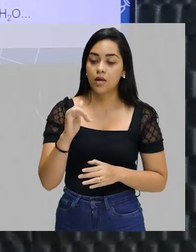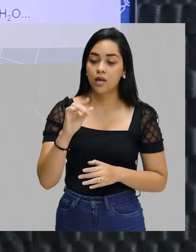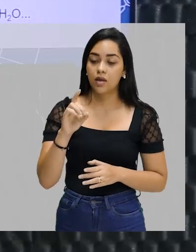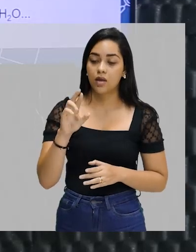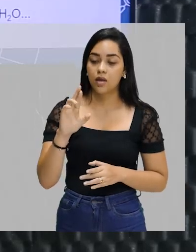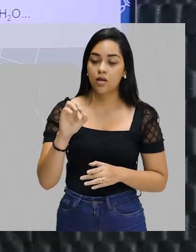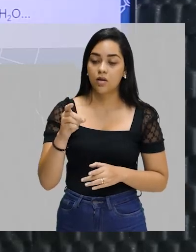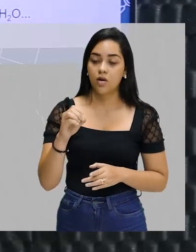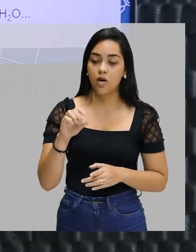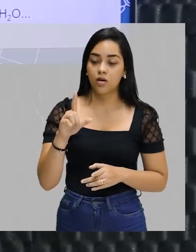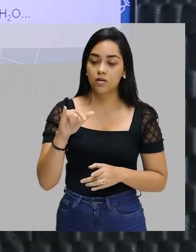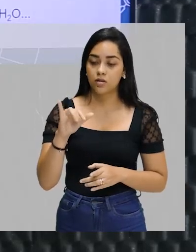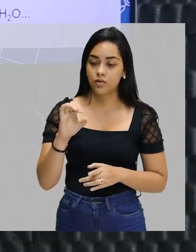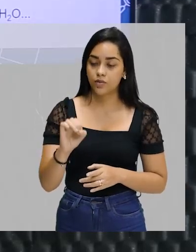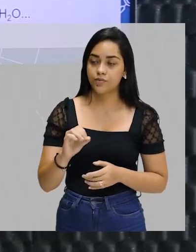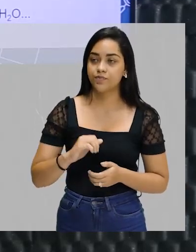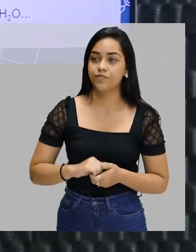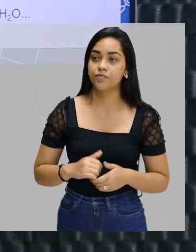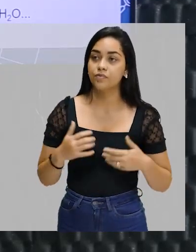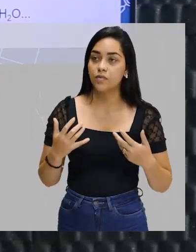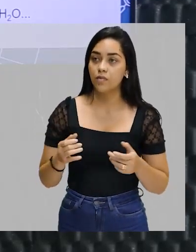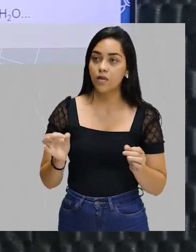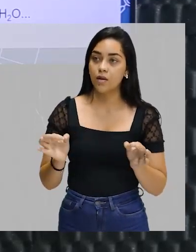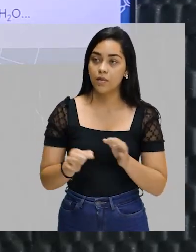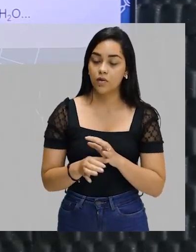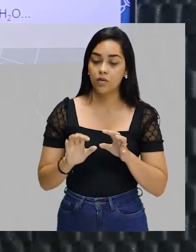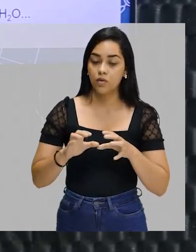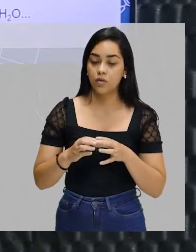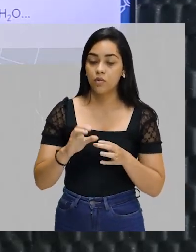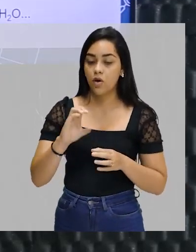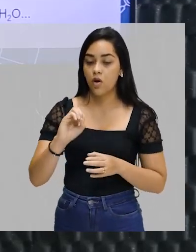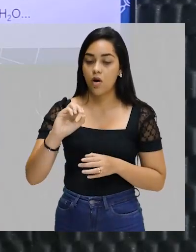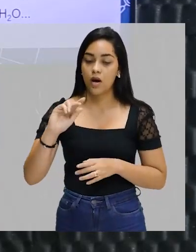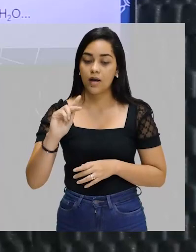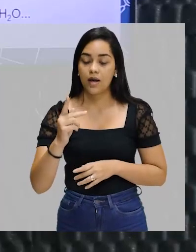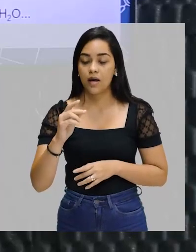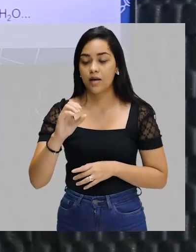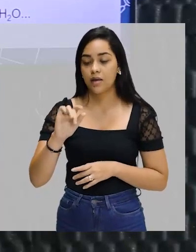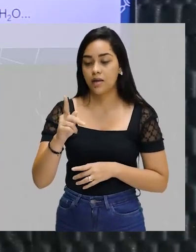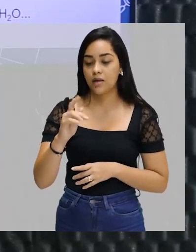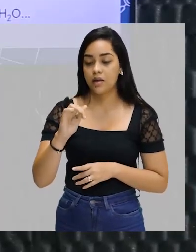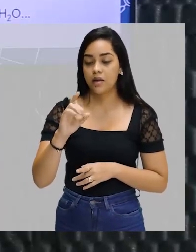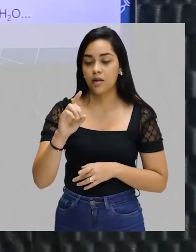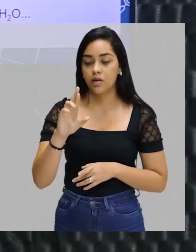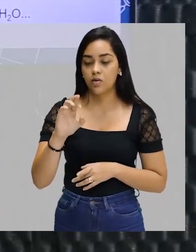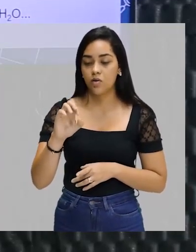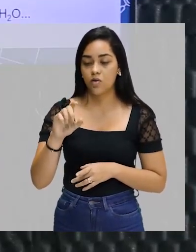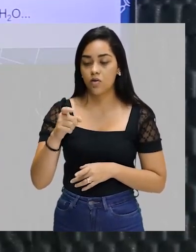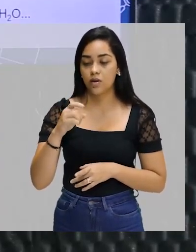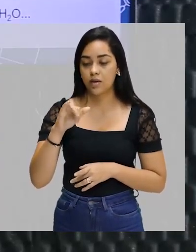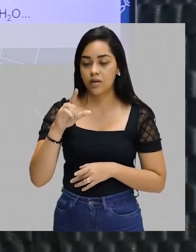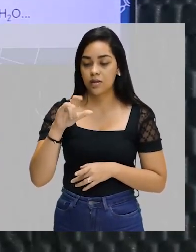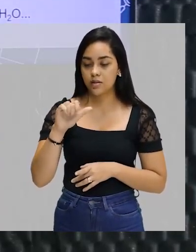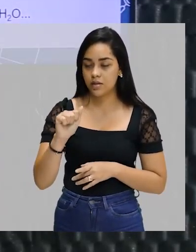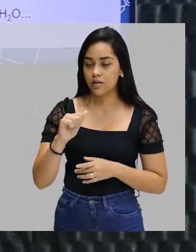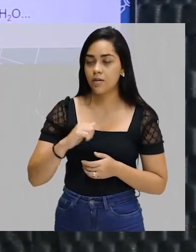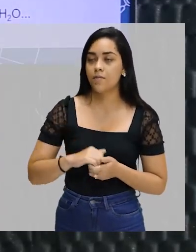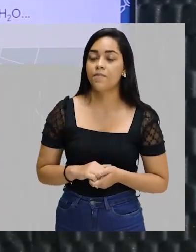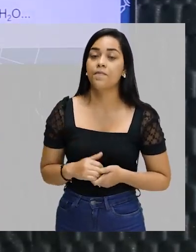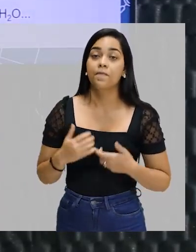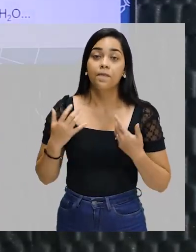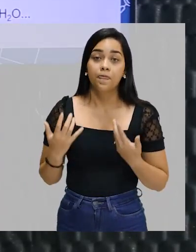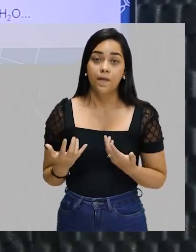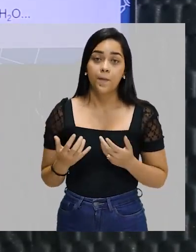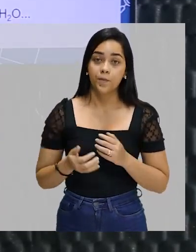hidróxido, ok? Então, termino com o grupo OH, hidroxila, também podemos chamar assim,